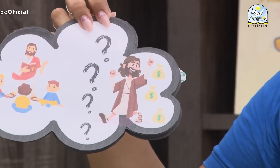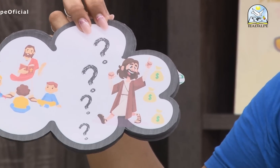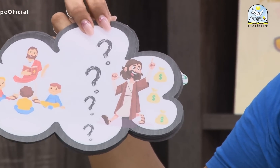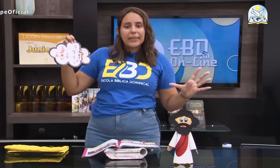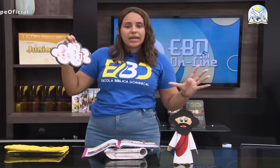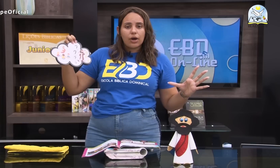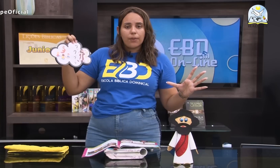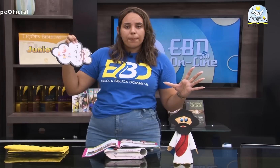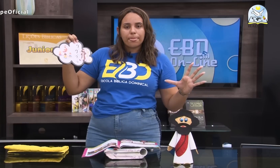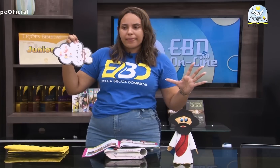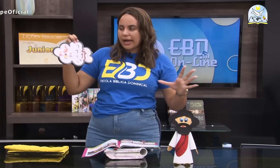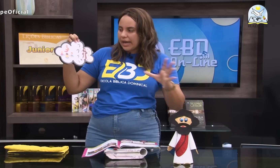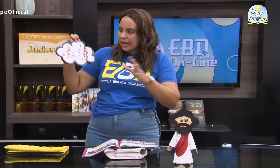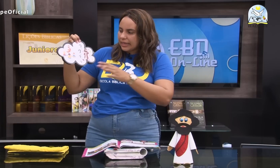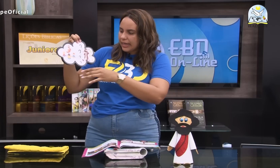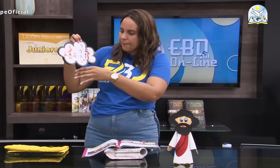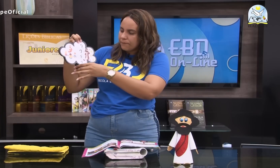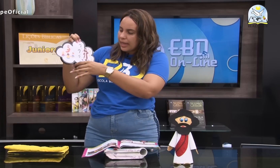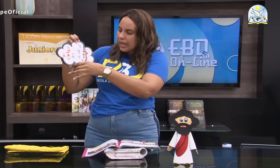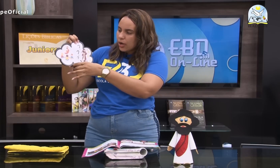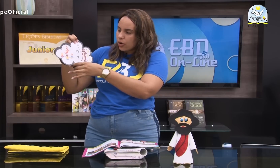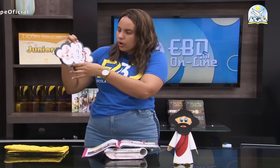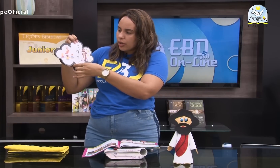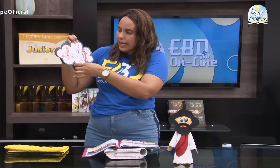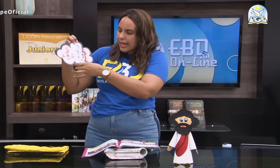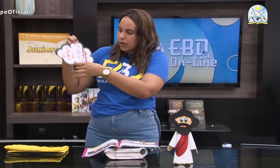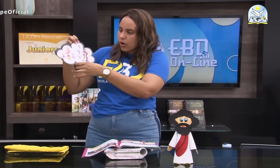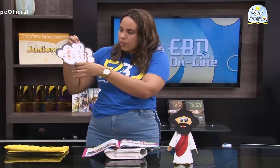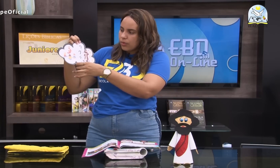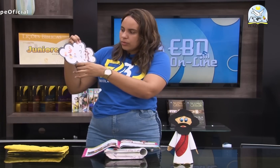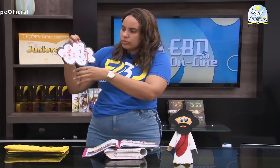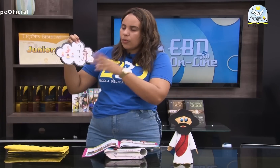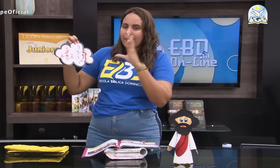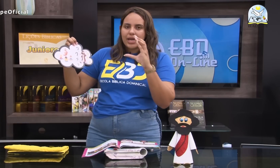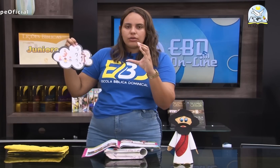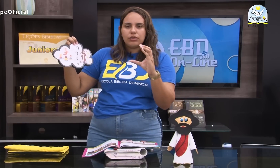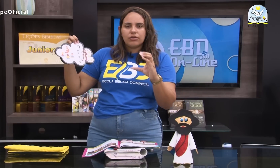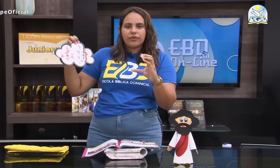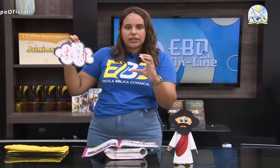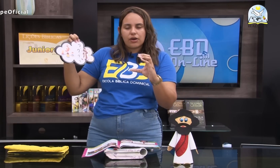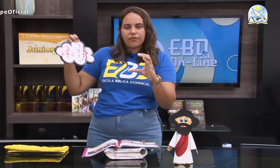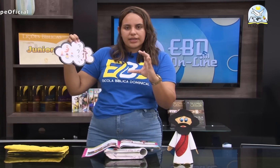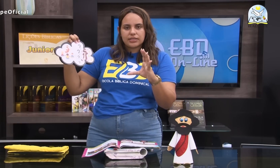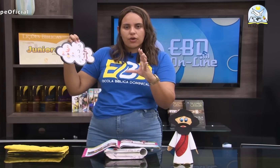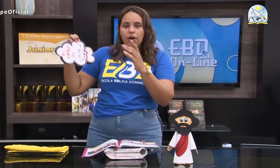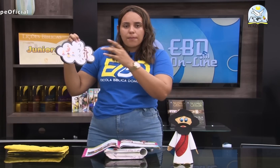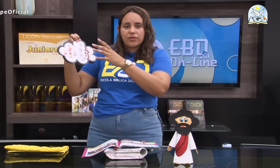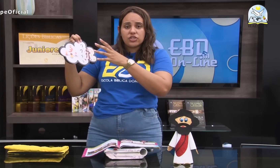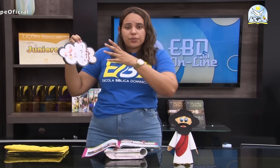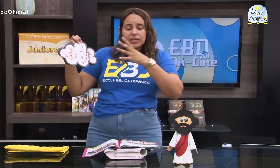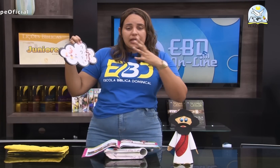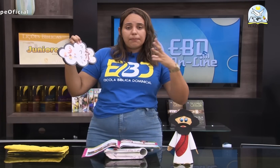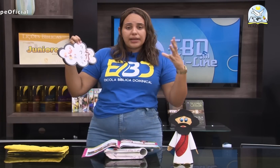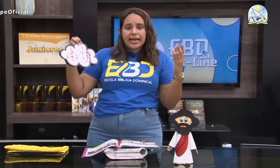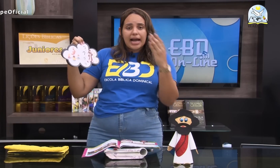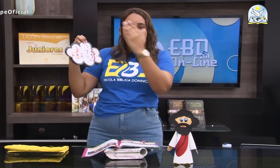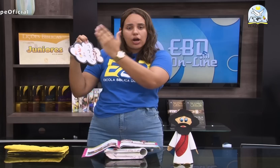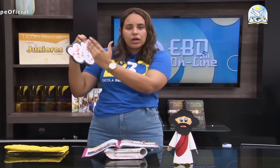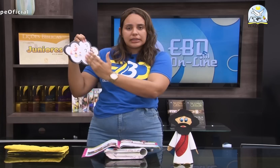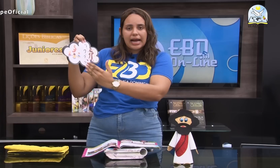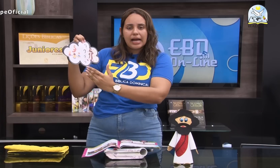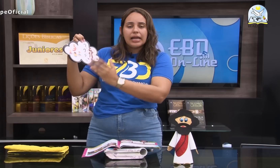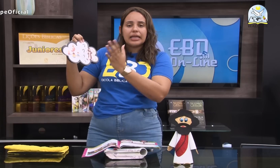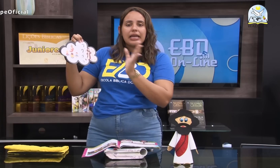tamanho maior, tá? Aqui eu coloquei como no meio de uma folha de ofício, mas vocês podem